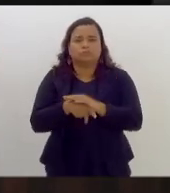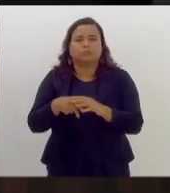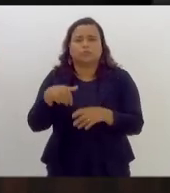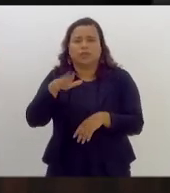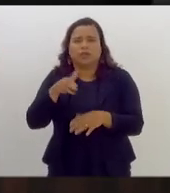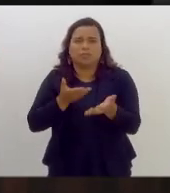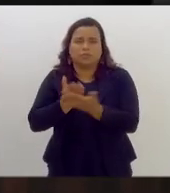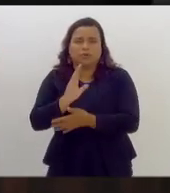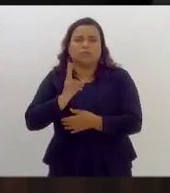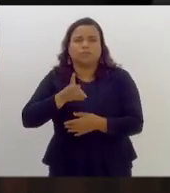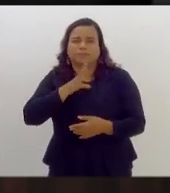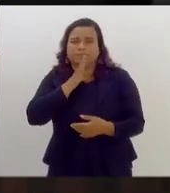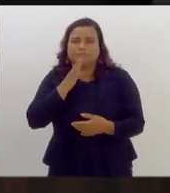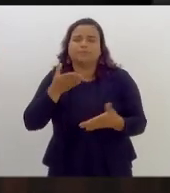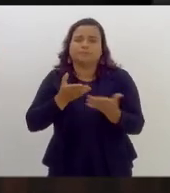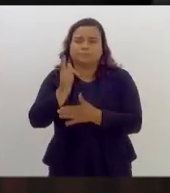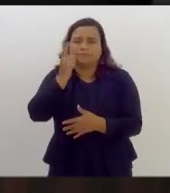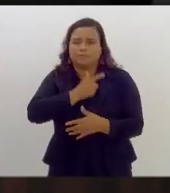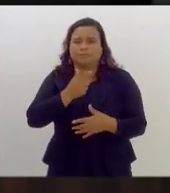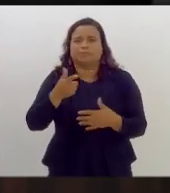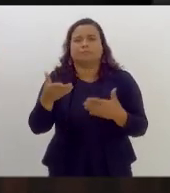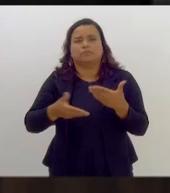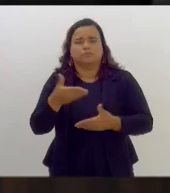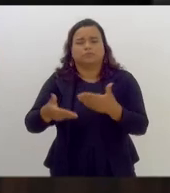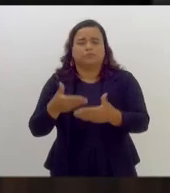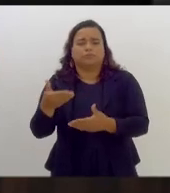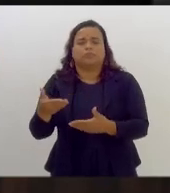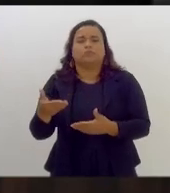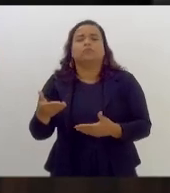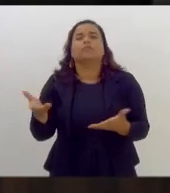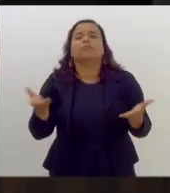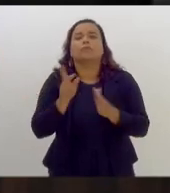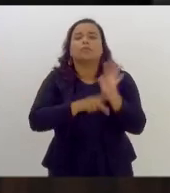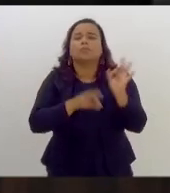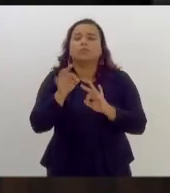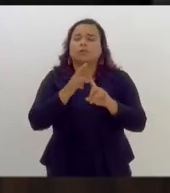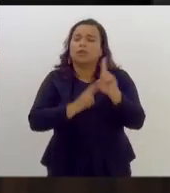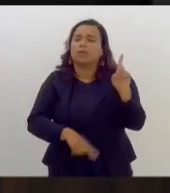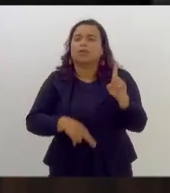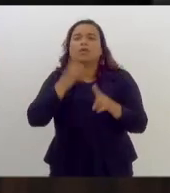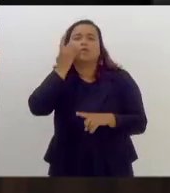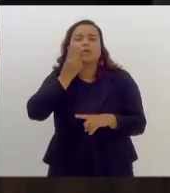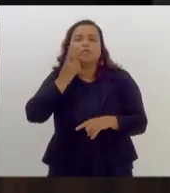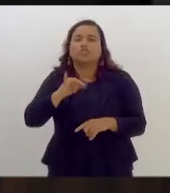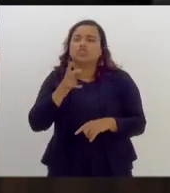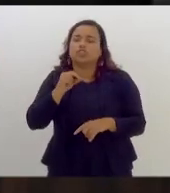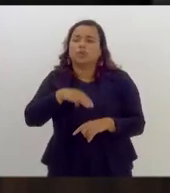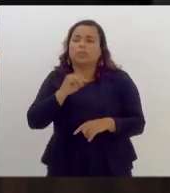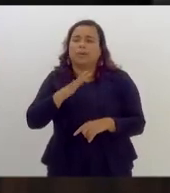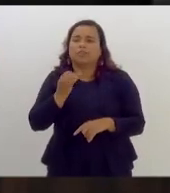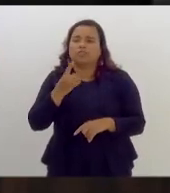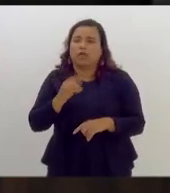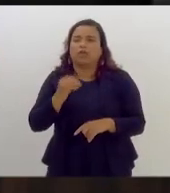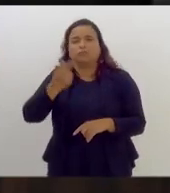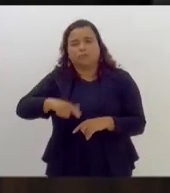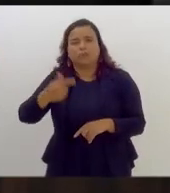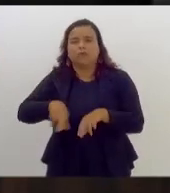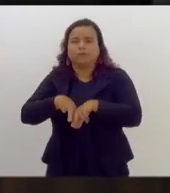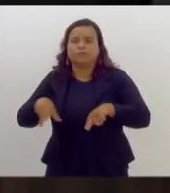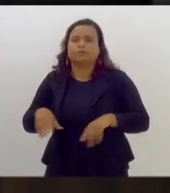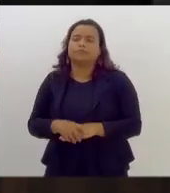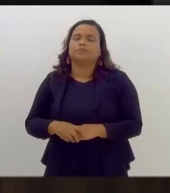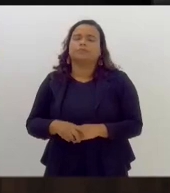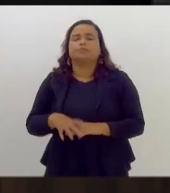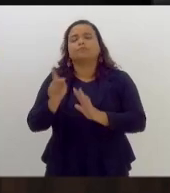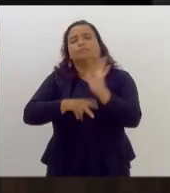os que aprovam permaneçam como estão, aprovado vai a promulgação. Agora são os projetos de relatoria do deputado Chico Machado, todos os demais.